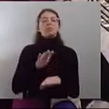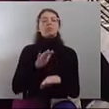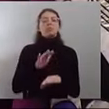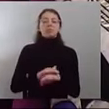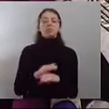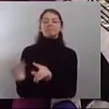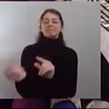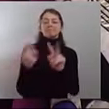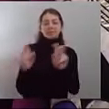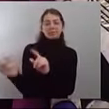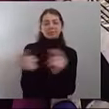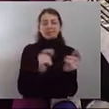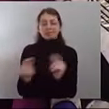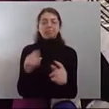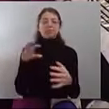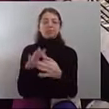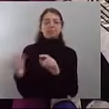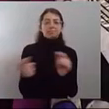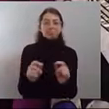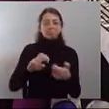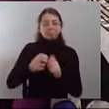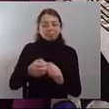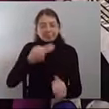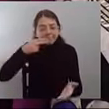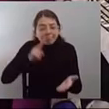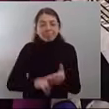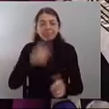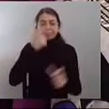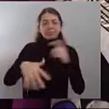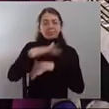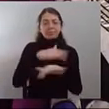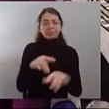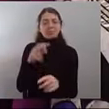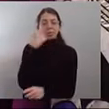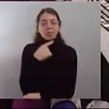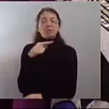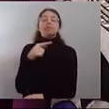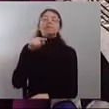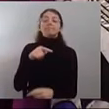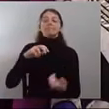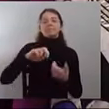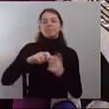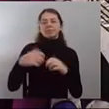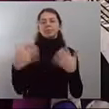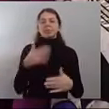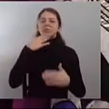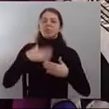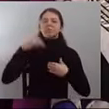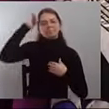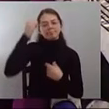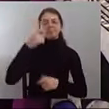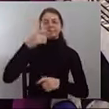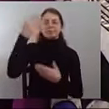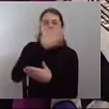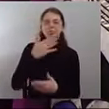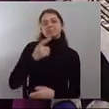muito concreto da vida dos oeirenses. É debater um problema que nos afetou drasticamente naquelas fatídicas noites de dezembro e cujas repercussões ainda se